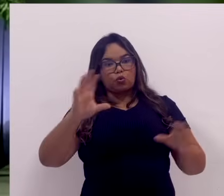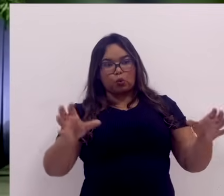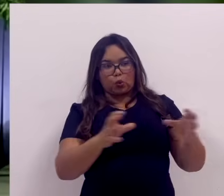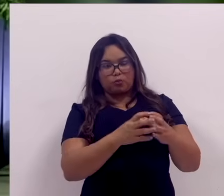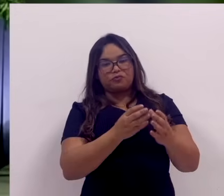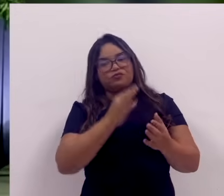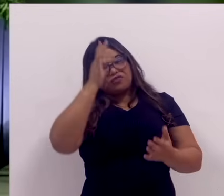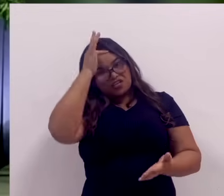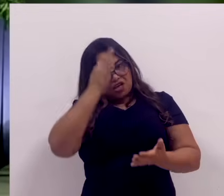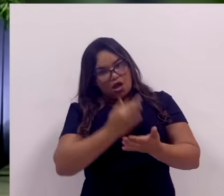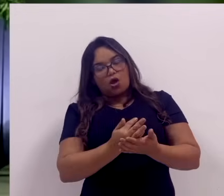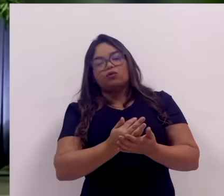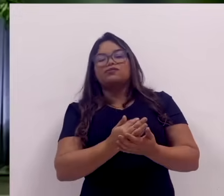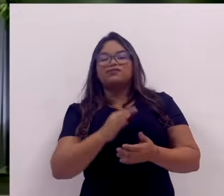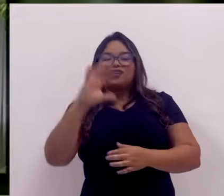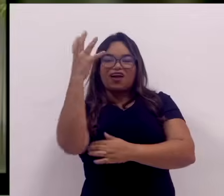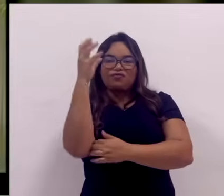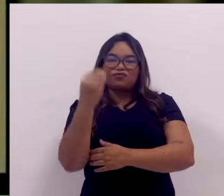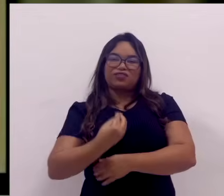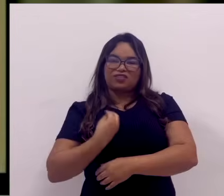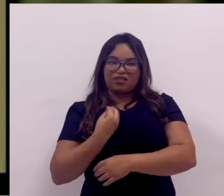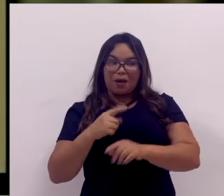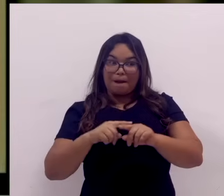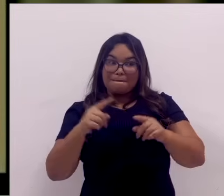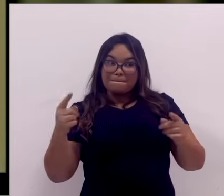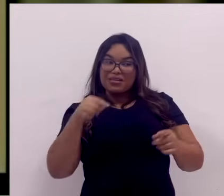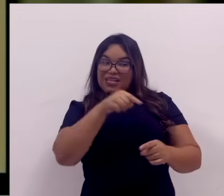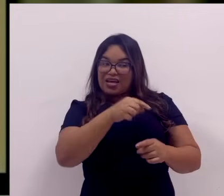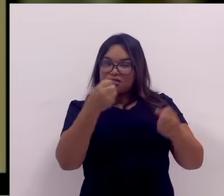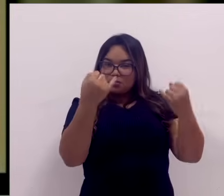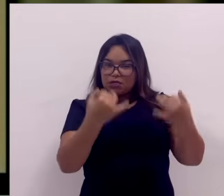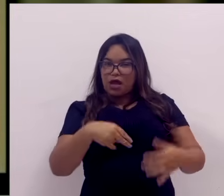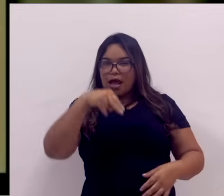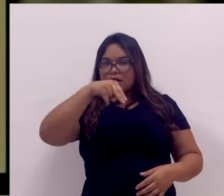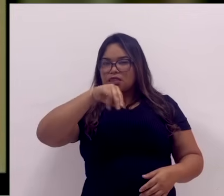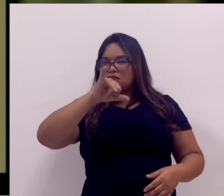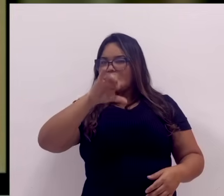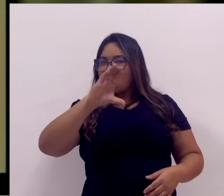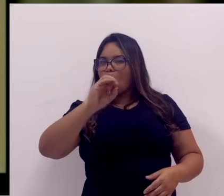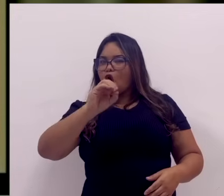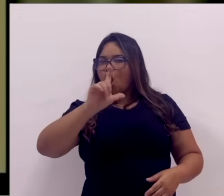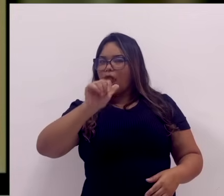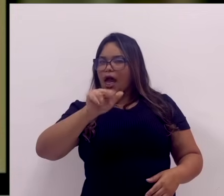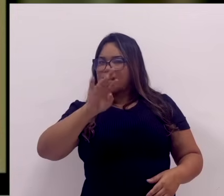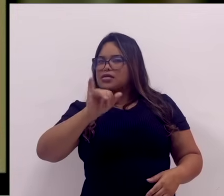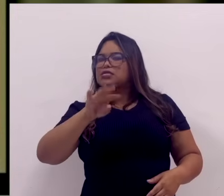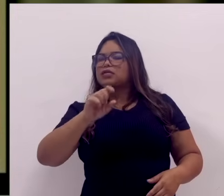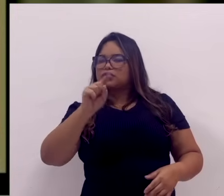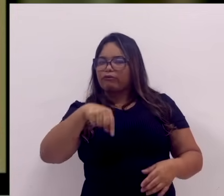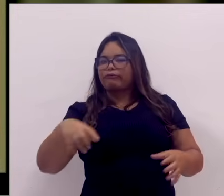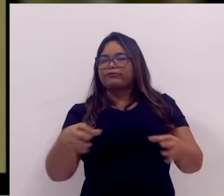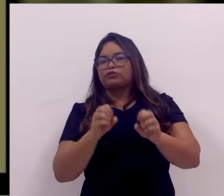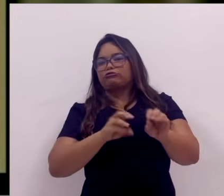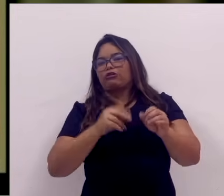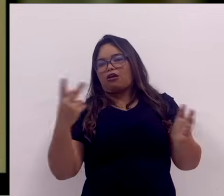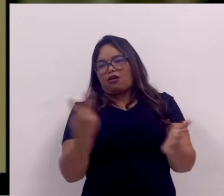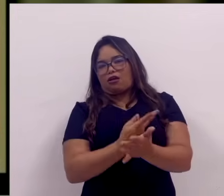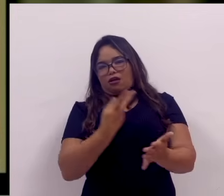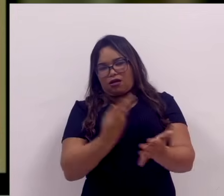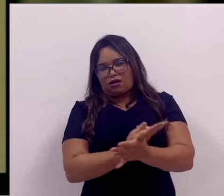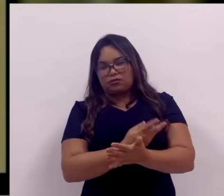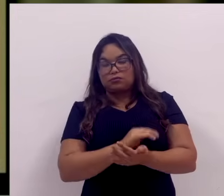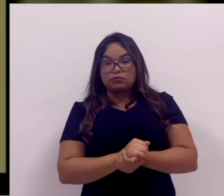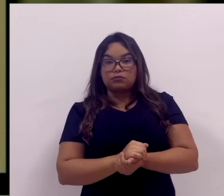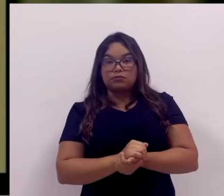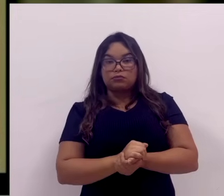é pior do que parece. Aqui está a Rua dos Curetes, e aqui é onde Paulo deve ter caminhado, e onde se encontram todas